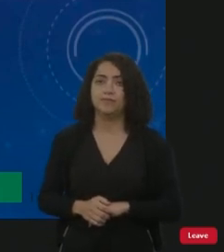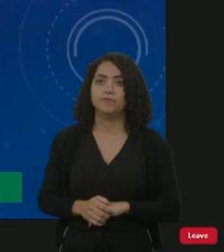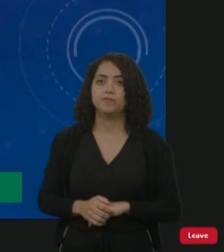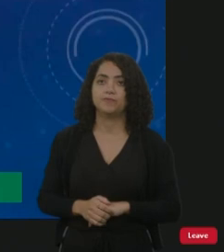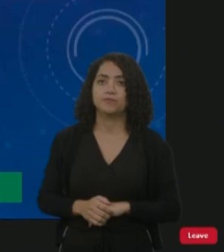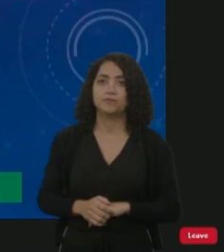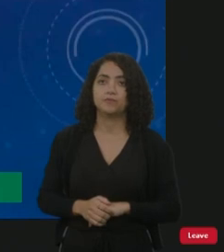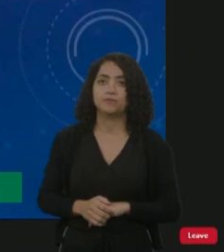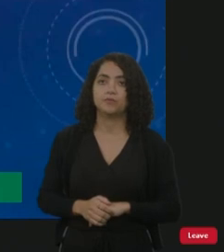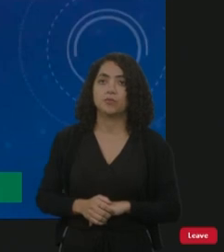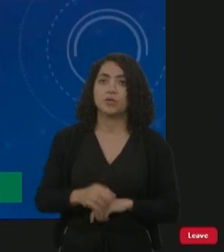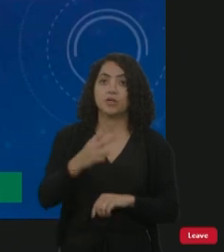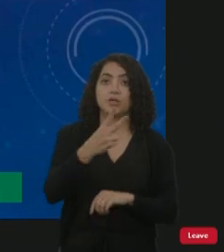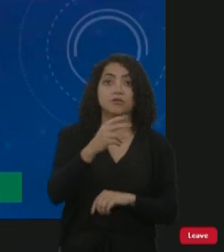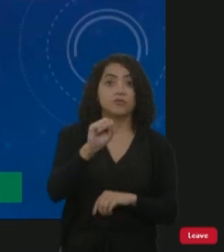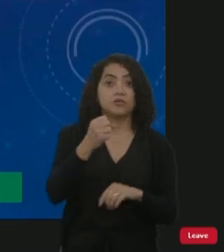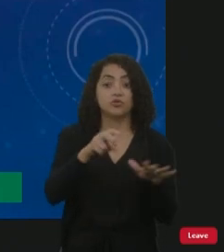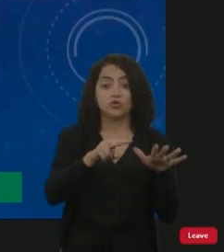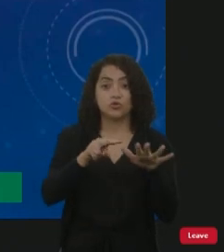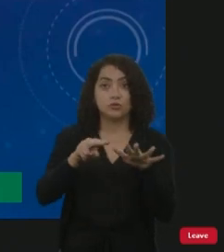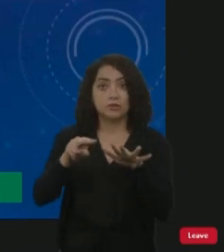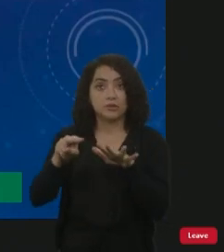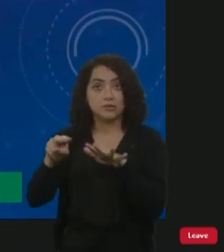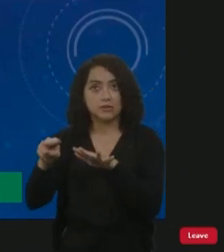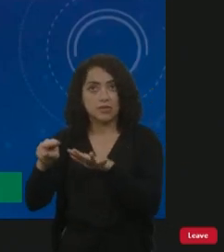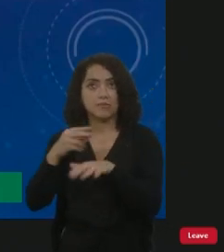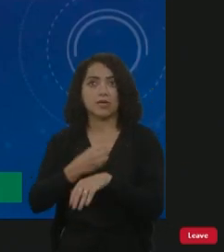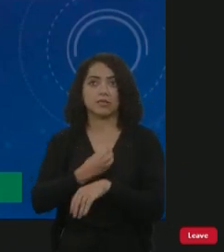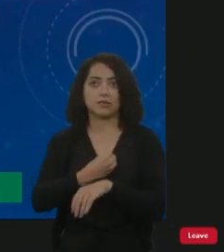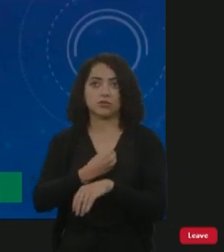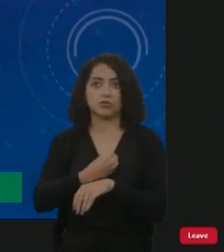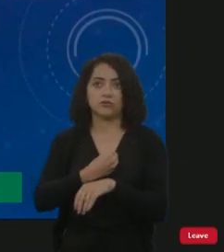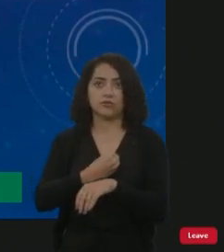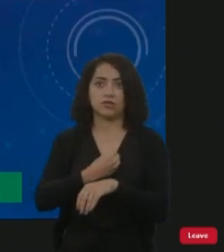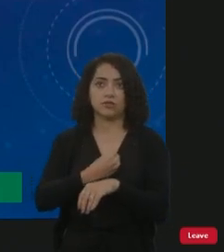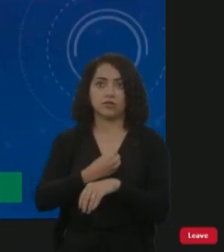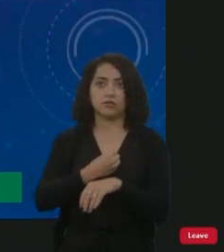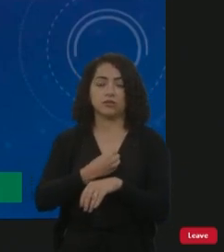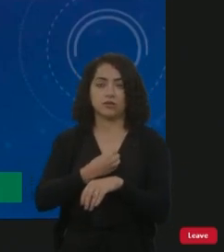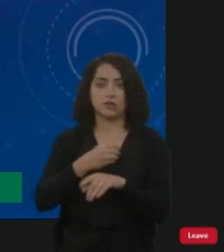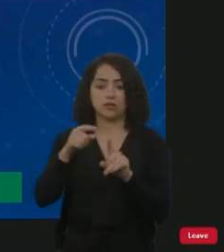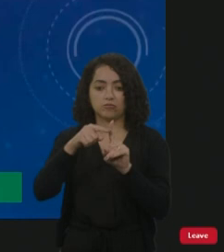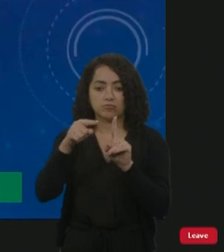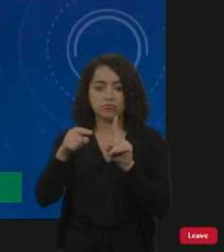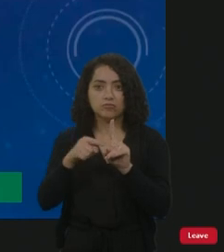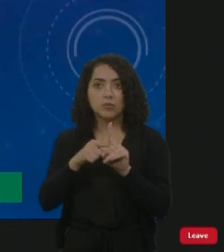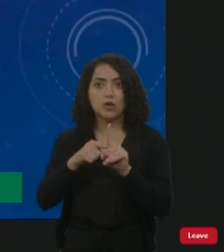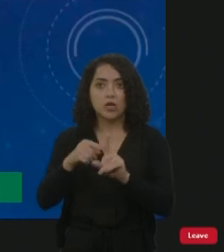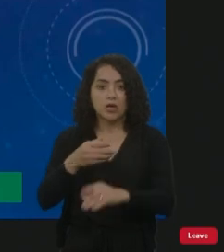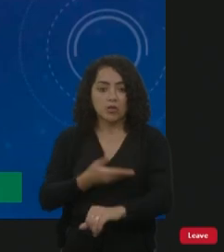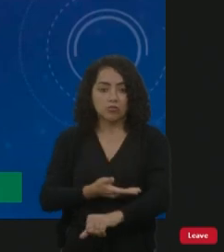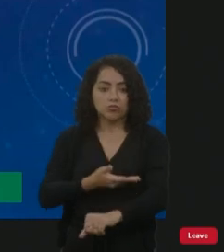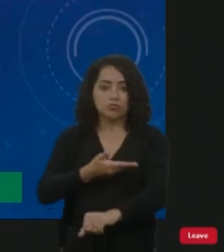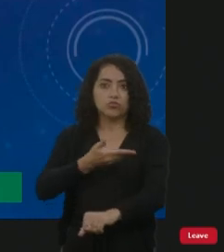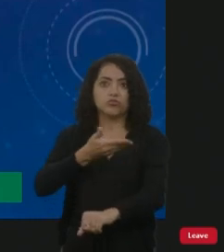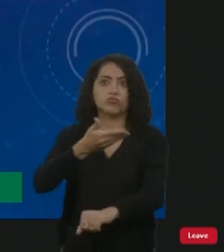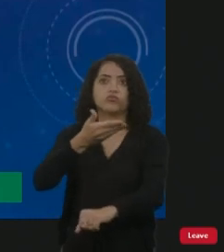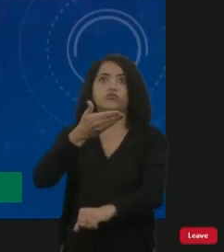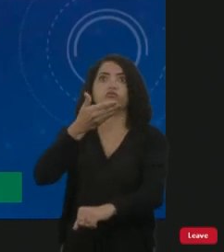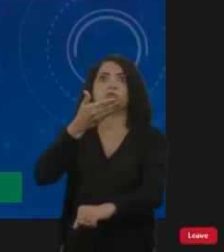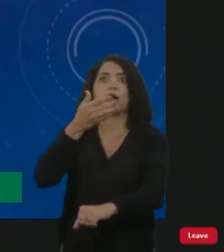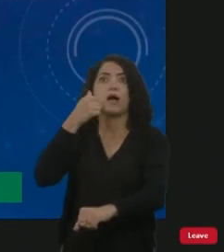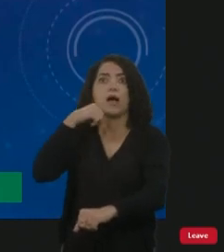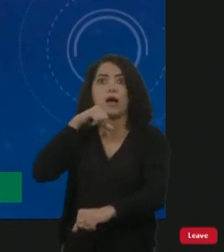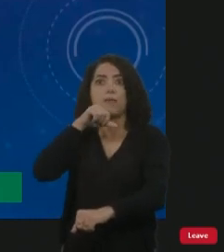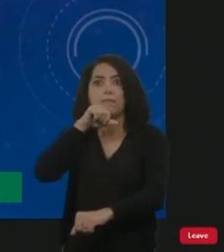E com 28 semanas de gestação, a mãe teve um pico hipertensivo, ficou internada, tinha